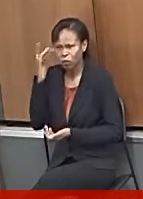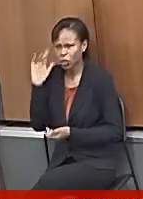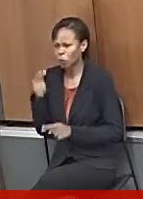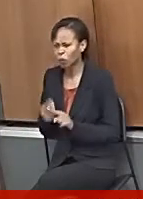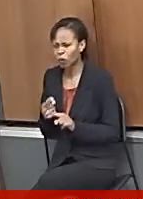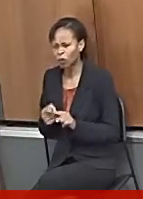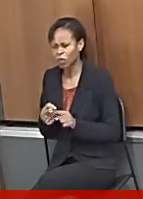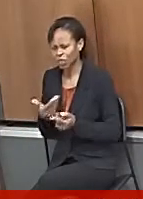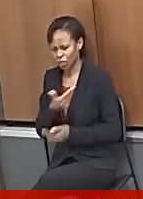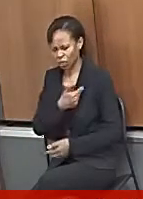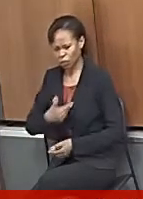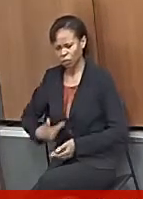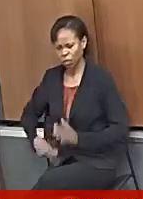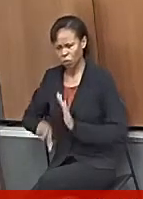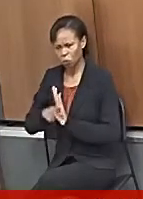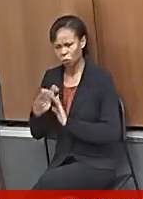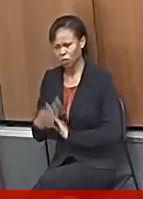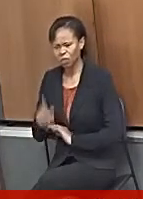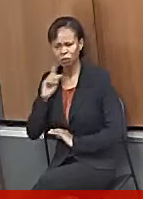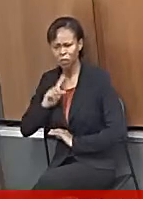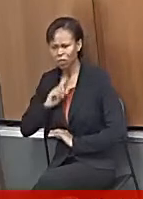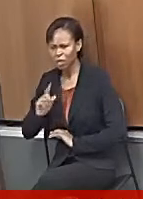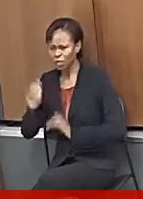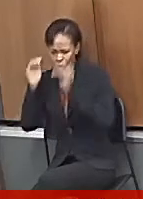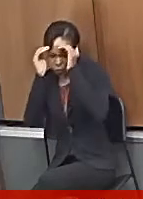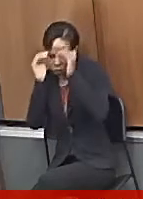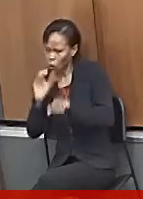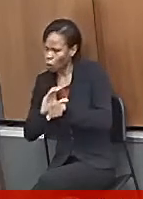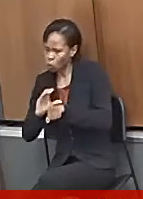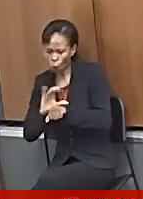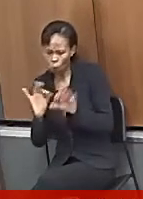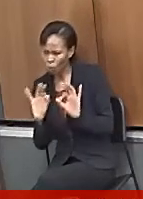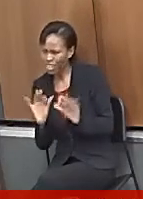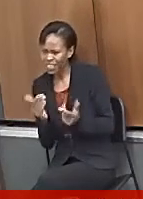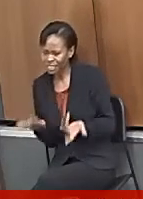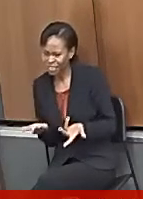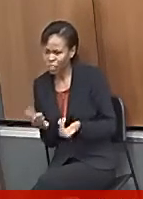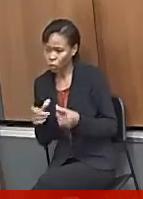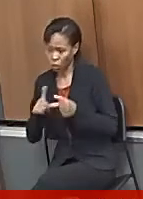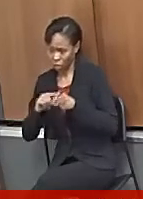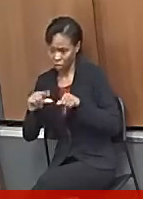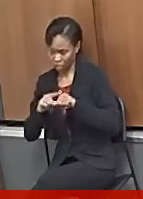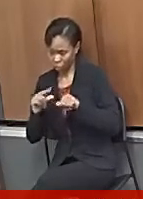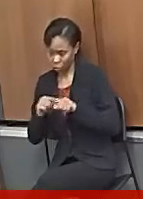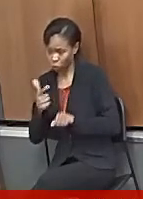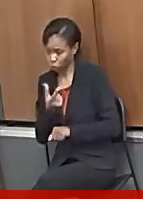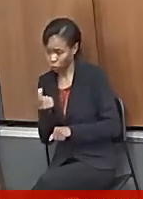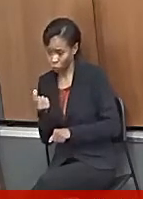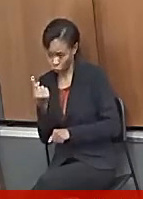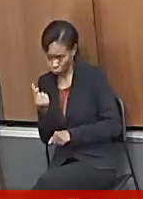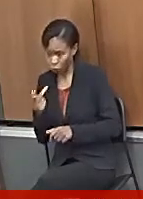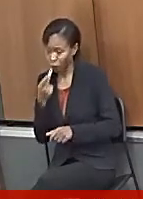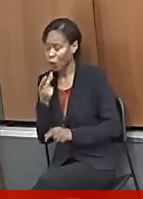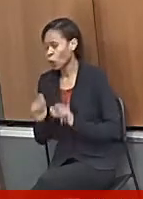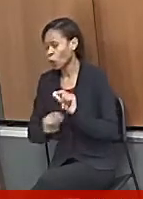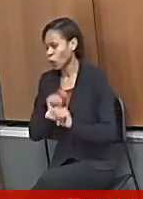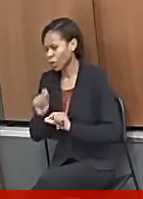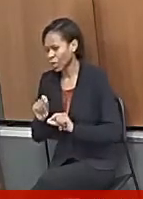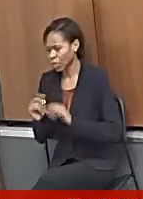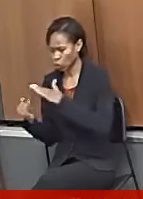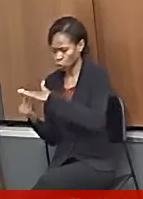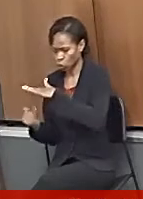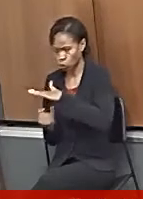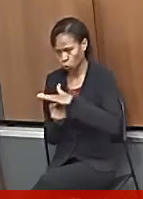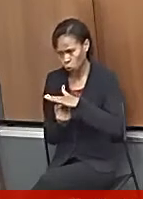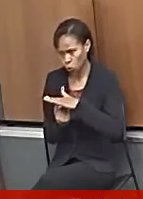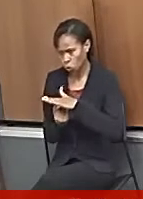não cumpre a própria constituição federal porque no artigo 201 diz que os institutos compensam entre si